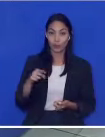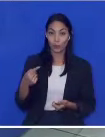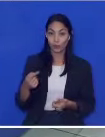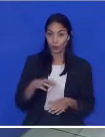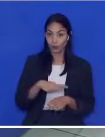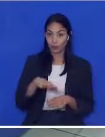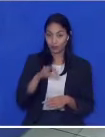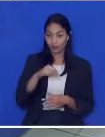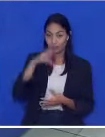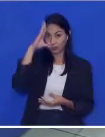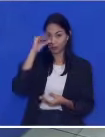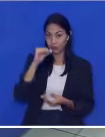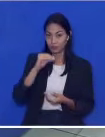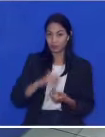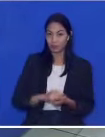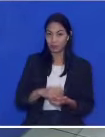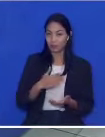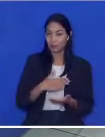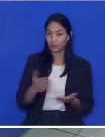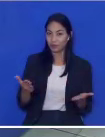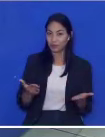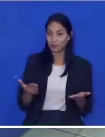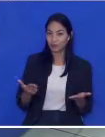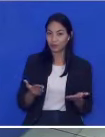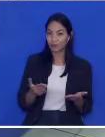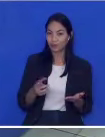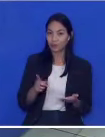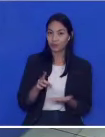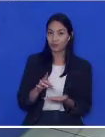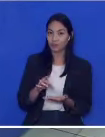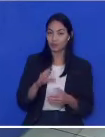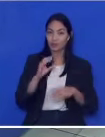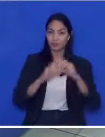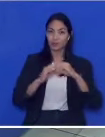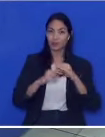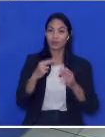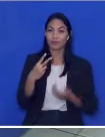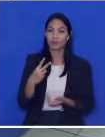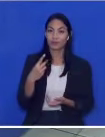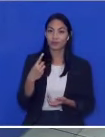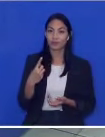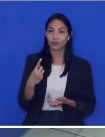Vamos ao próximo sorteio da noite. Começando agora o sorteio da Loto Fácil, concurso